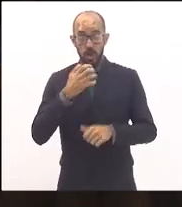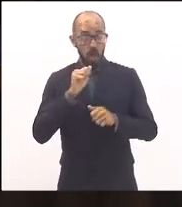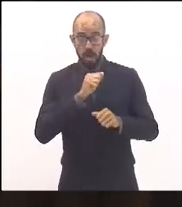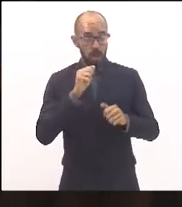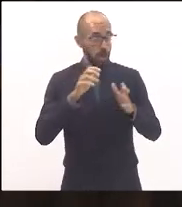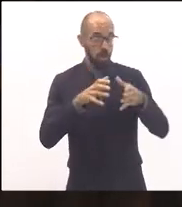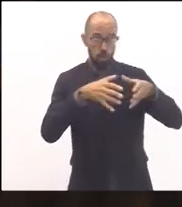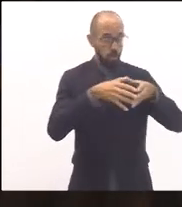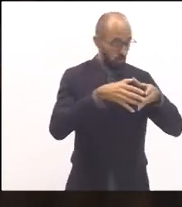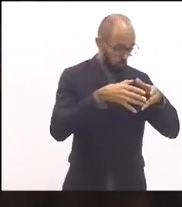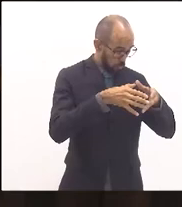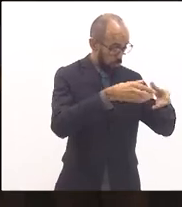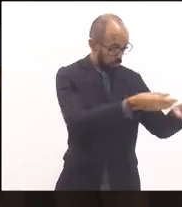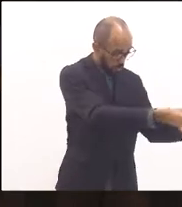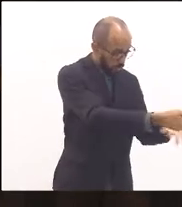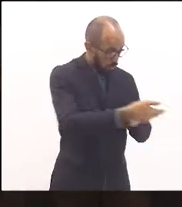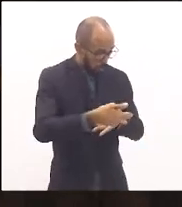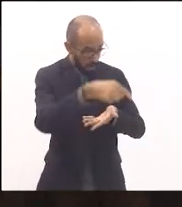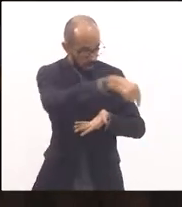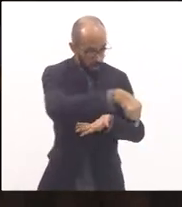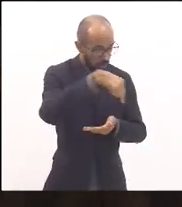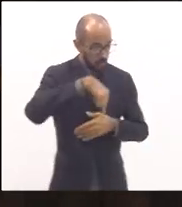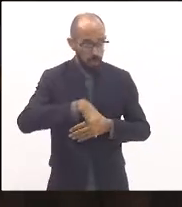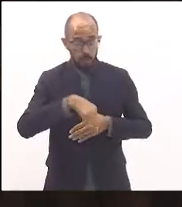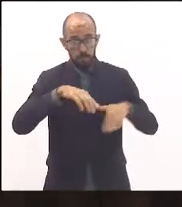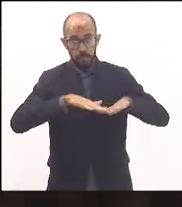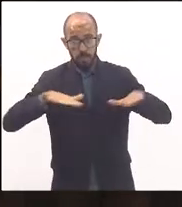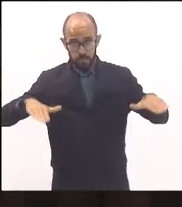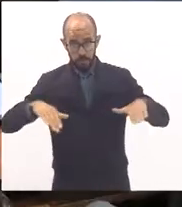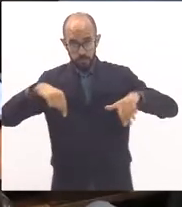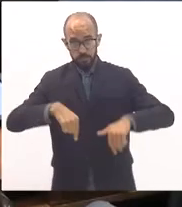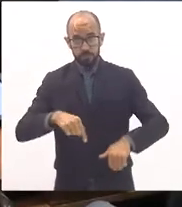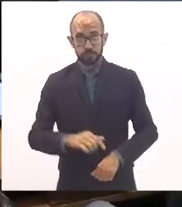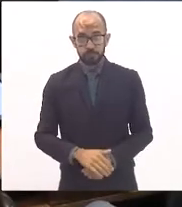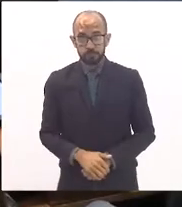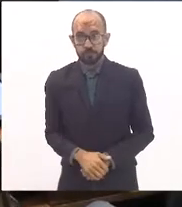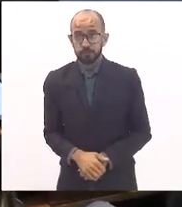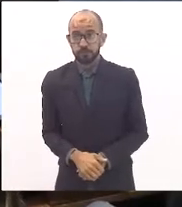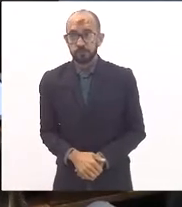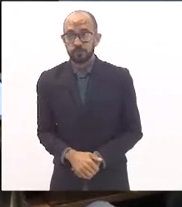que traga a nossa homenageada até a mesa de honra